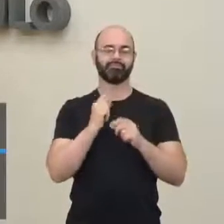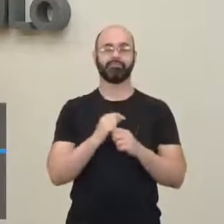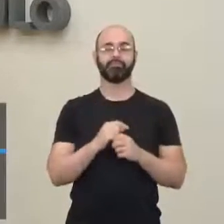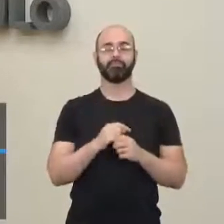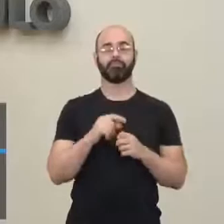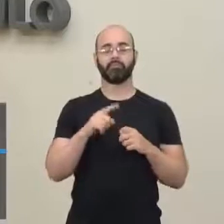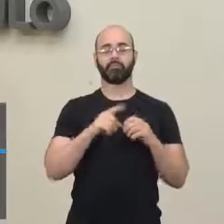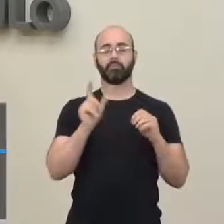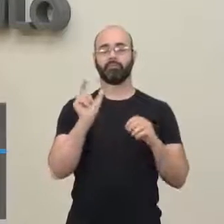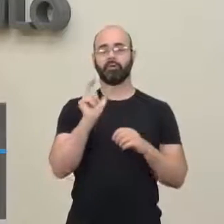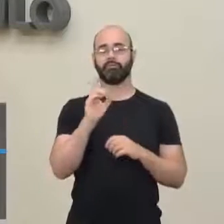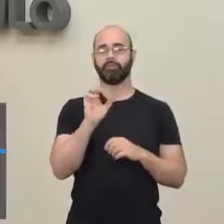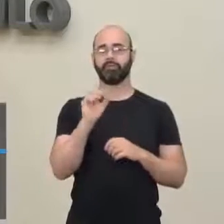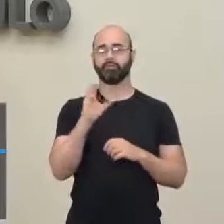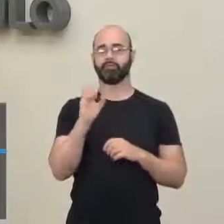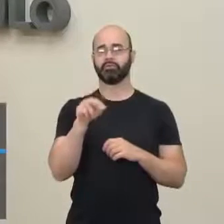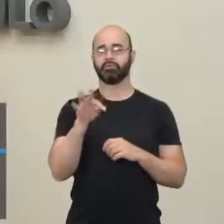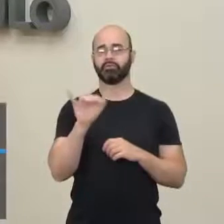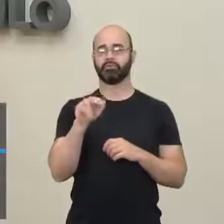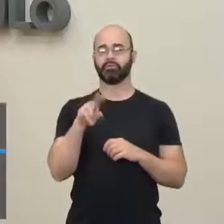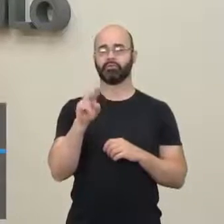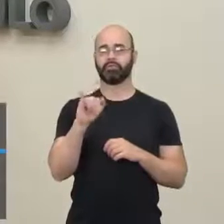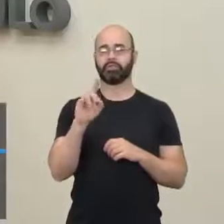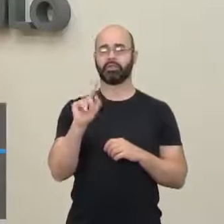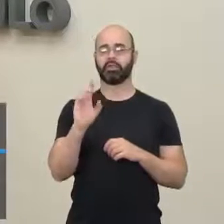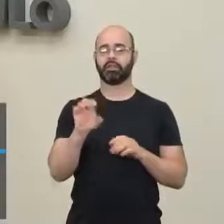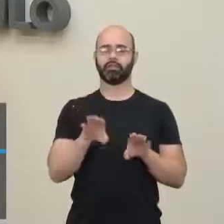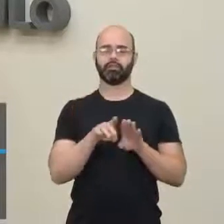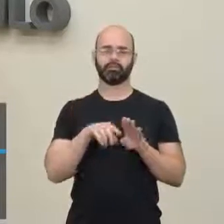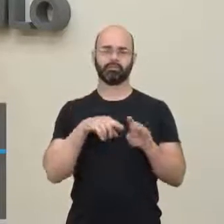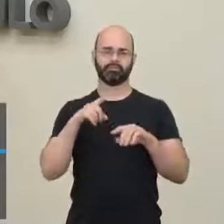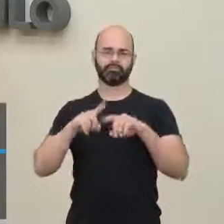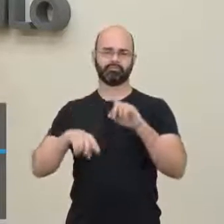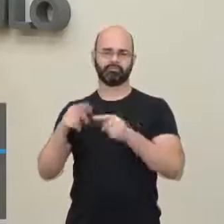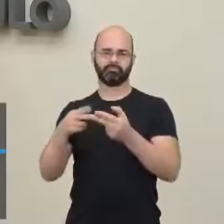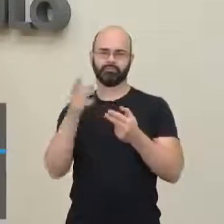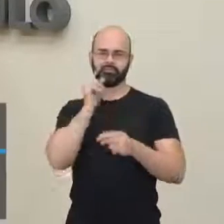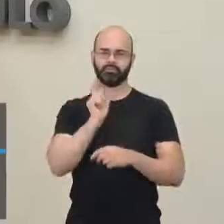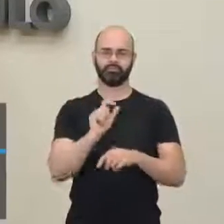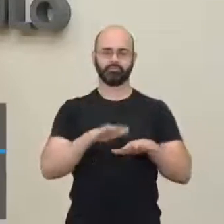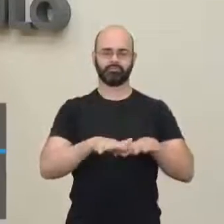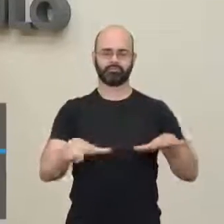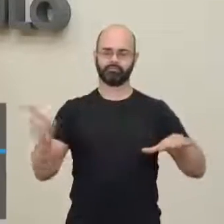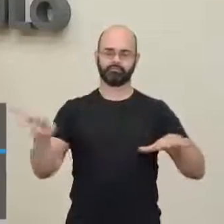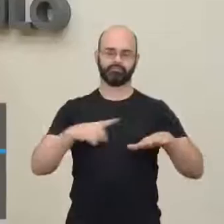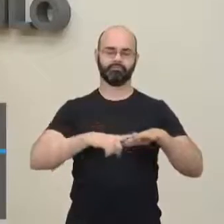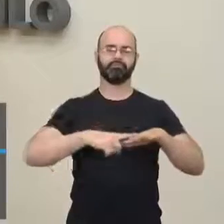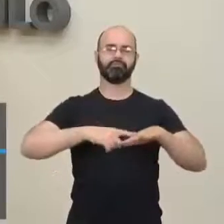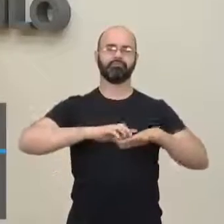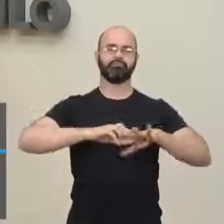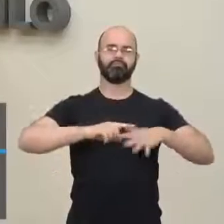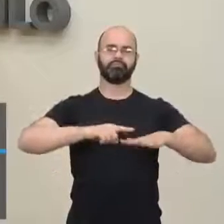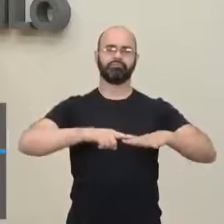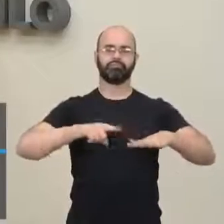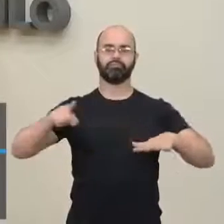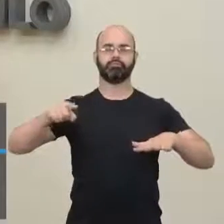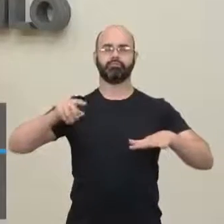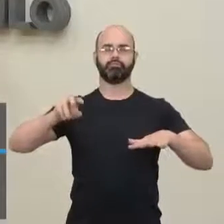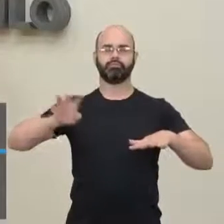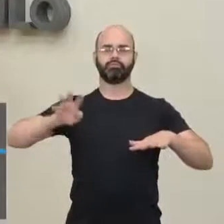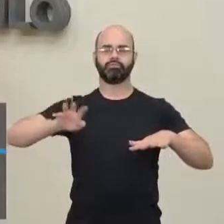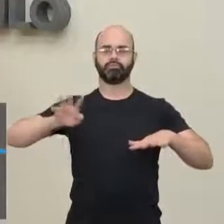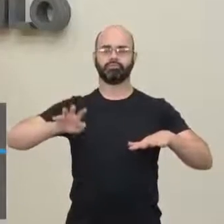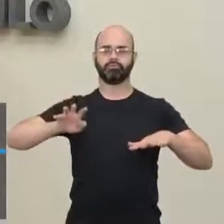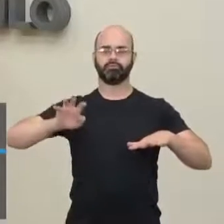de descontinuidade. E foi feito através desses aparelhos por sismógrafos. E, obviamente, todo cientista, quando descobre alguma coisa,